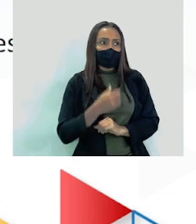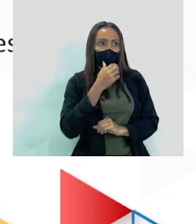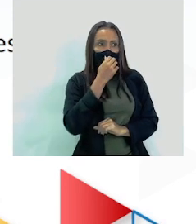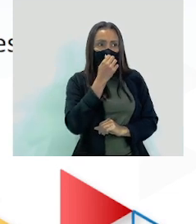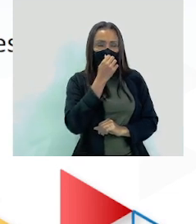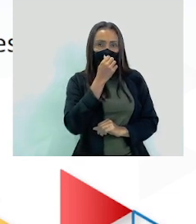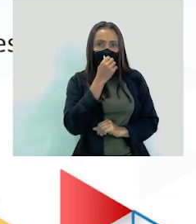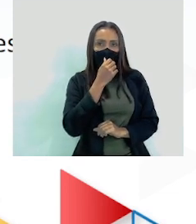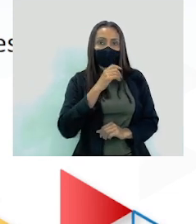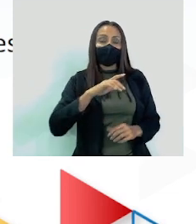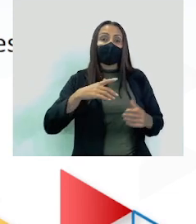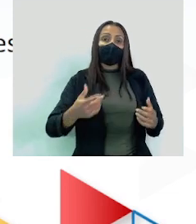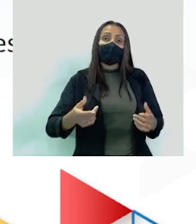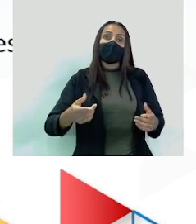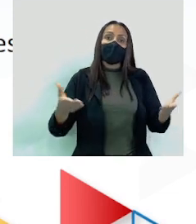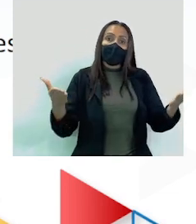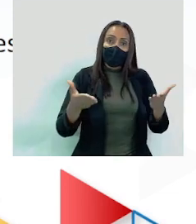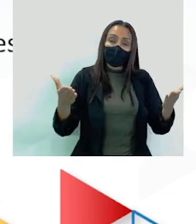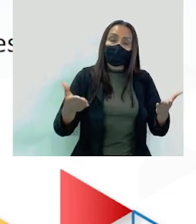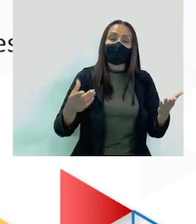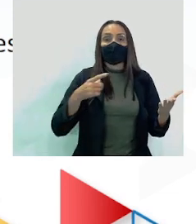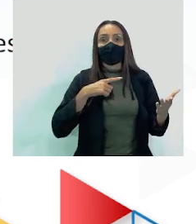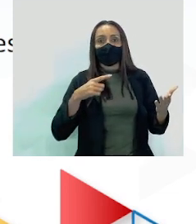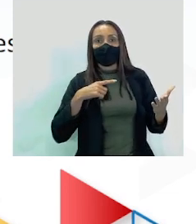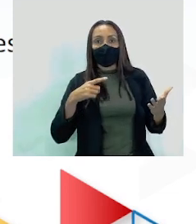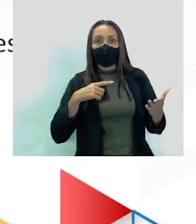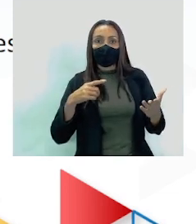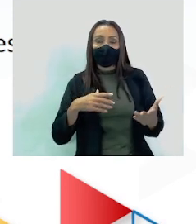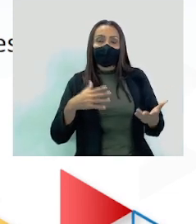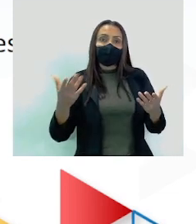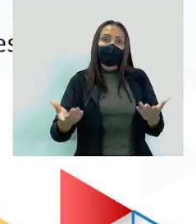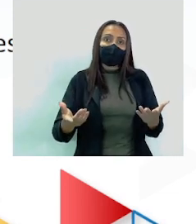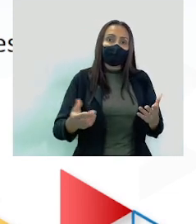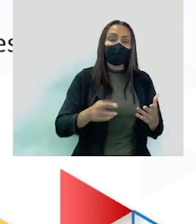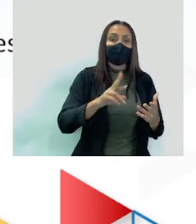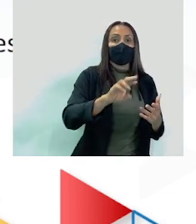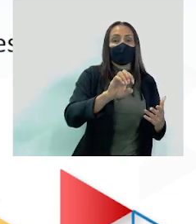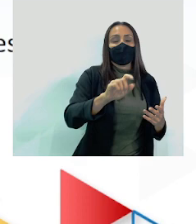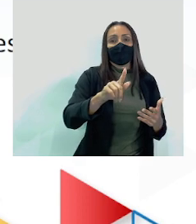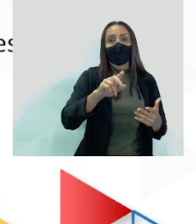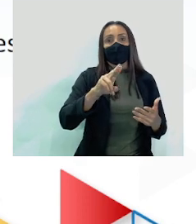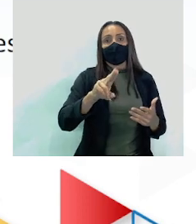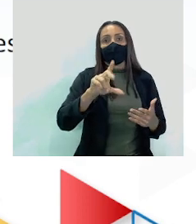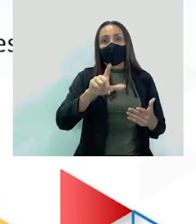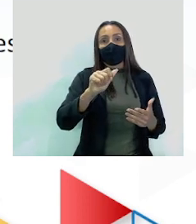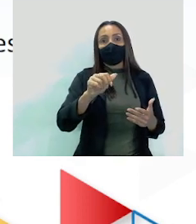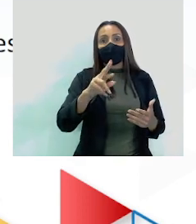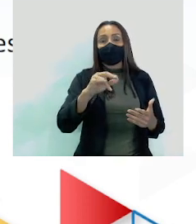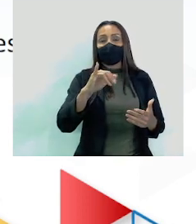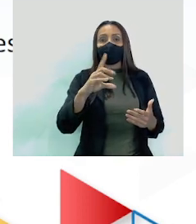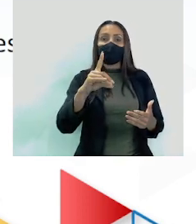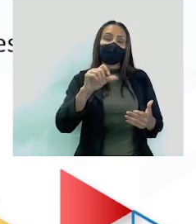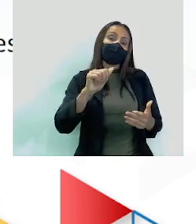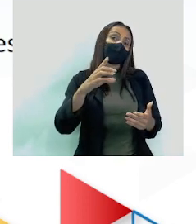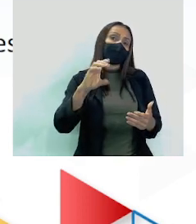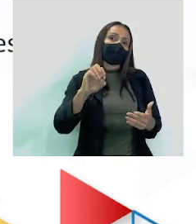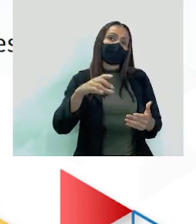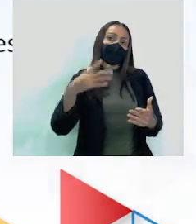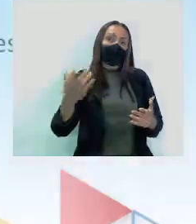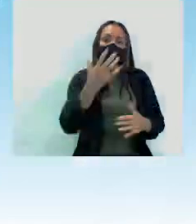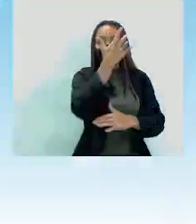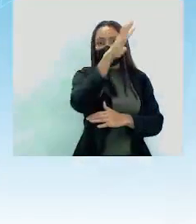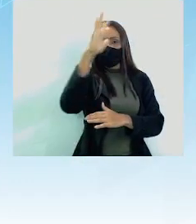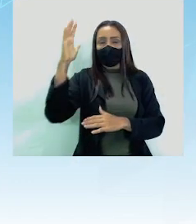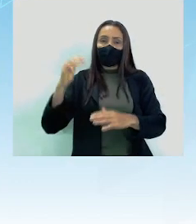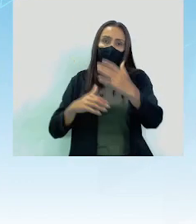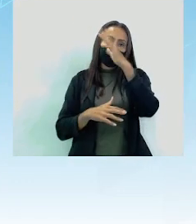As modalidades que nós temos hoje, a mais conhecida é o trekking de regularidade, né, que ele é realizado em uma trilha, enfim, ele é feito no meio do mato,